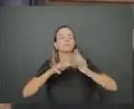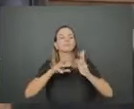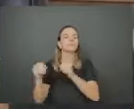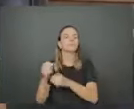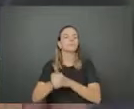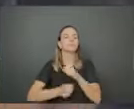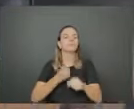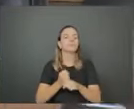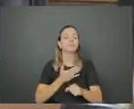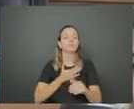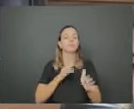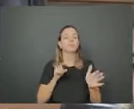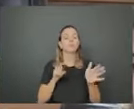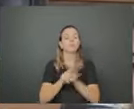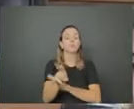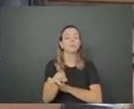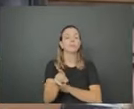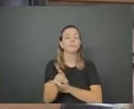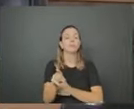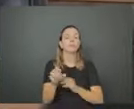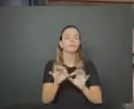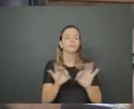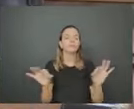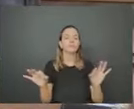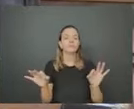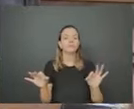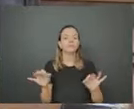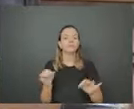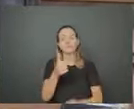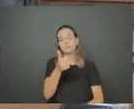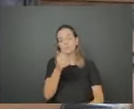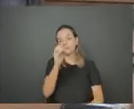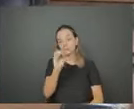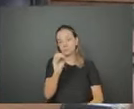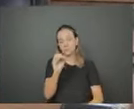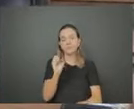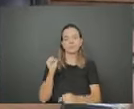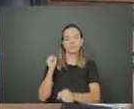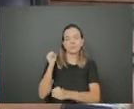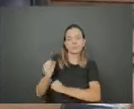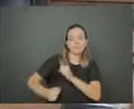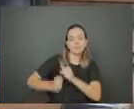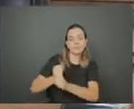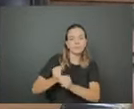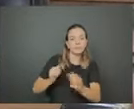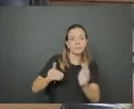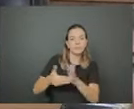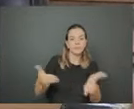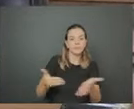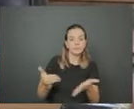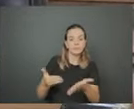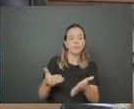muito simples. Nos últimos 10 anos, a gente sabe que os números da violência eles diminuíram.